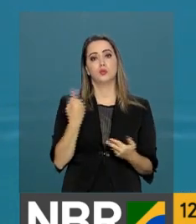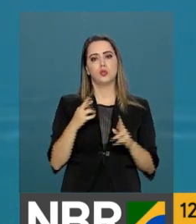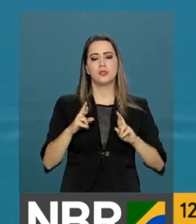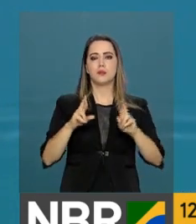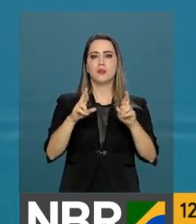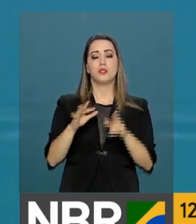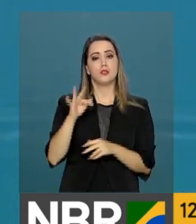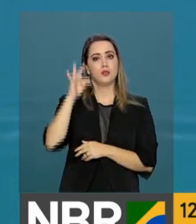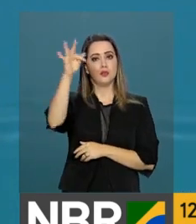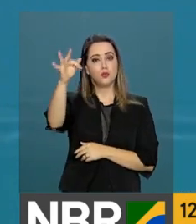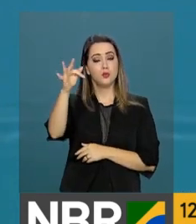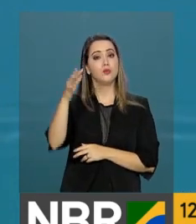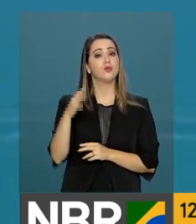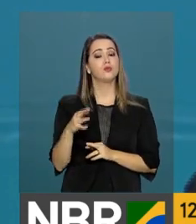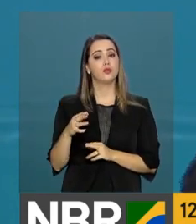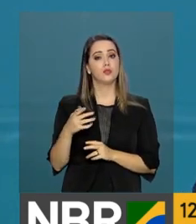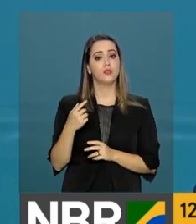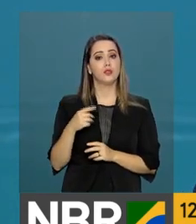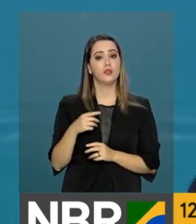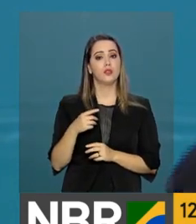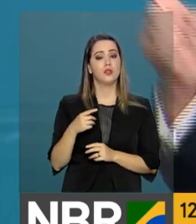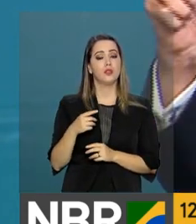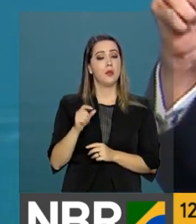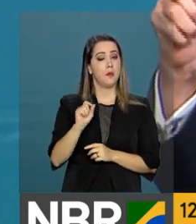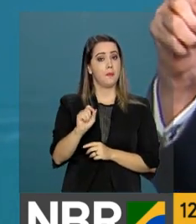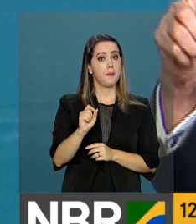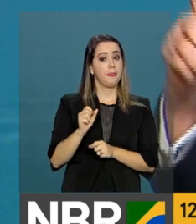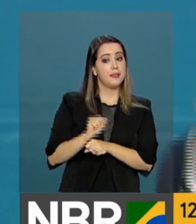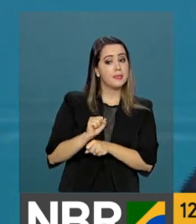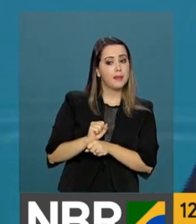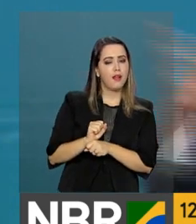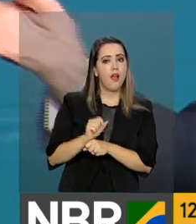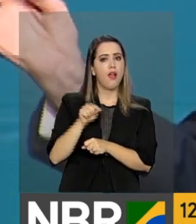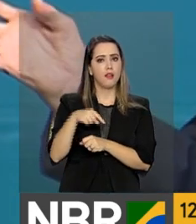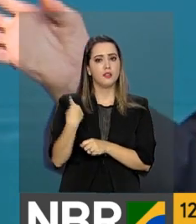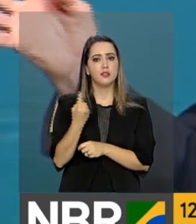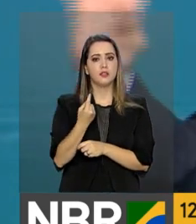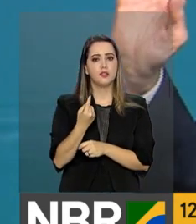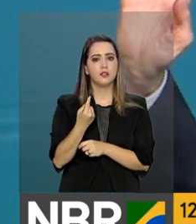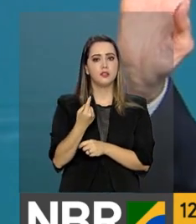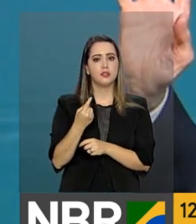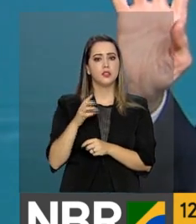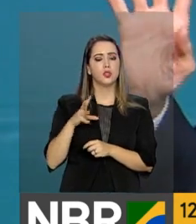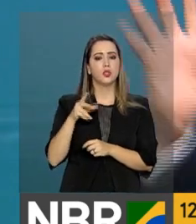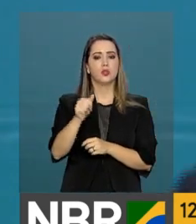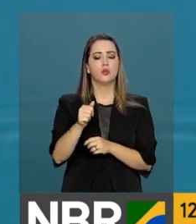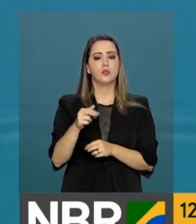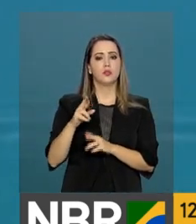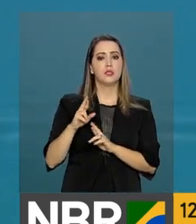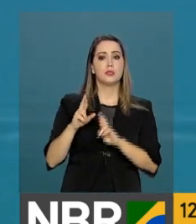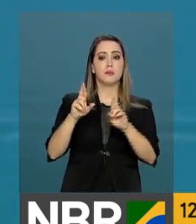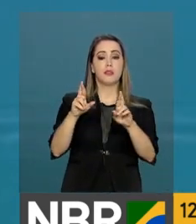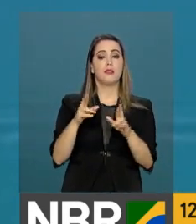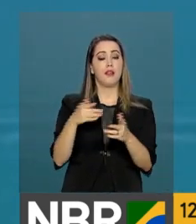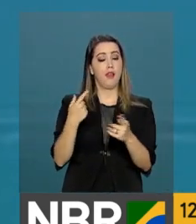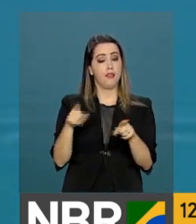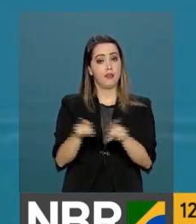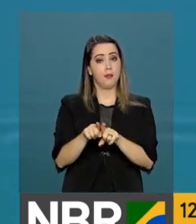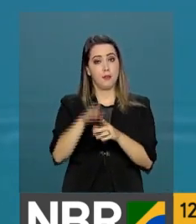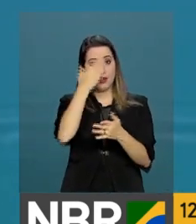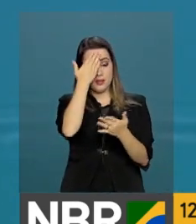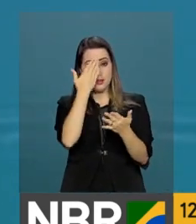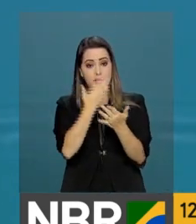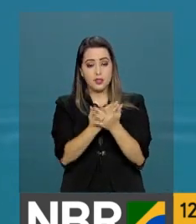no futuro, esperança no sentido de esperar cada vez mais dos nossos governantes, todos eles, mas a certeza de